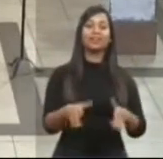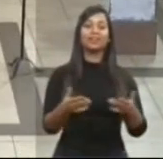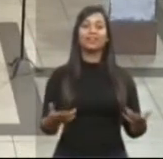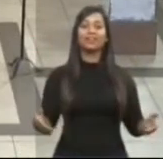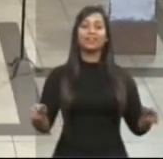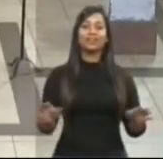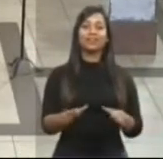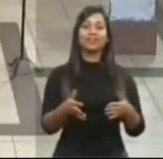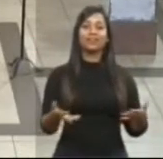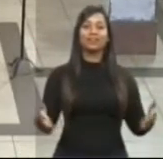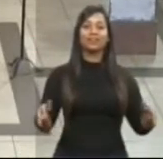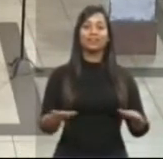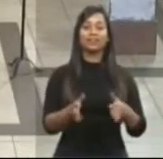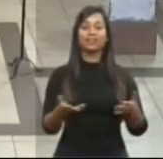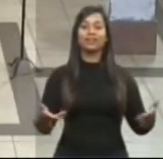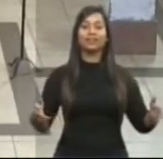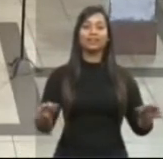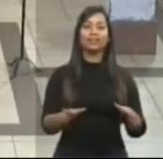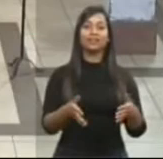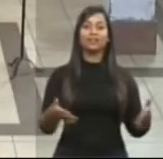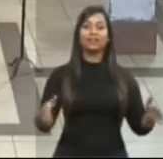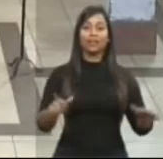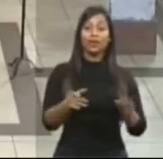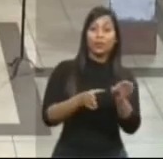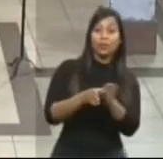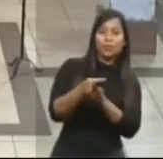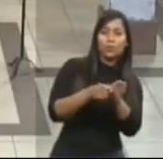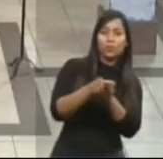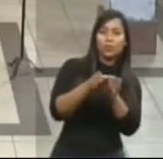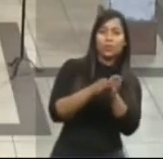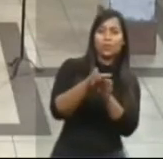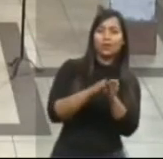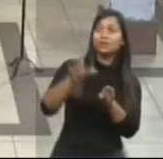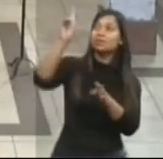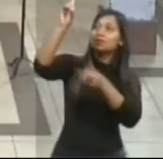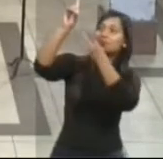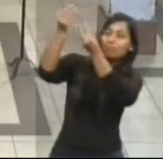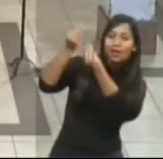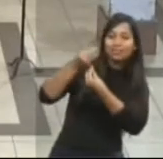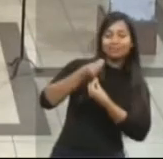Chega.